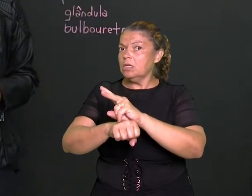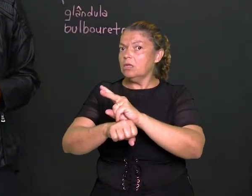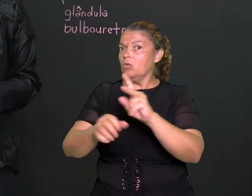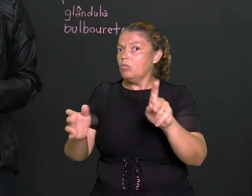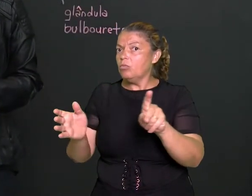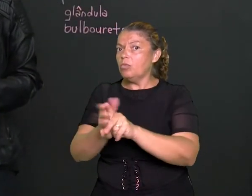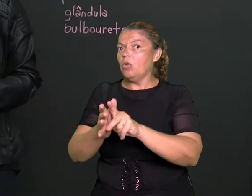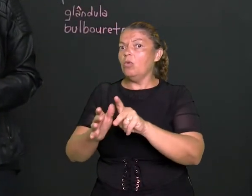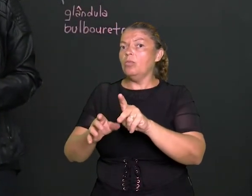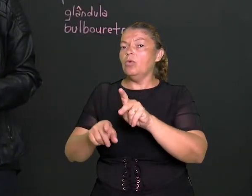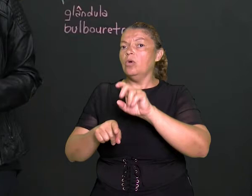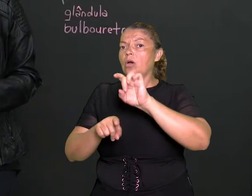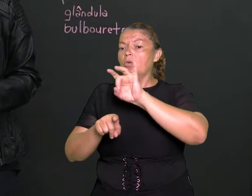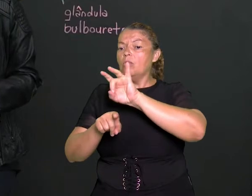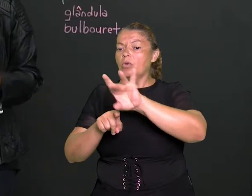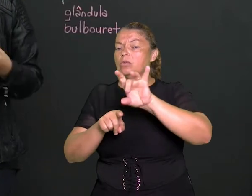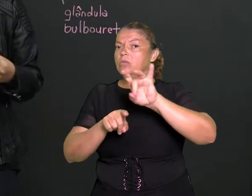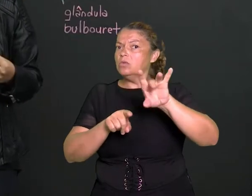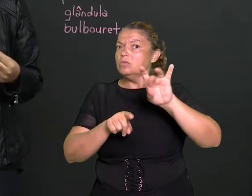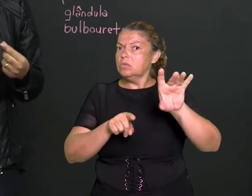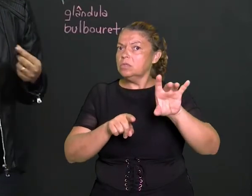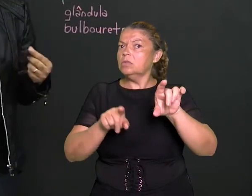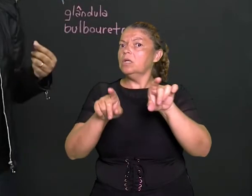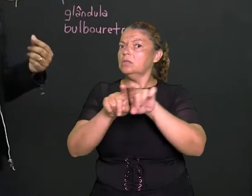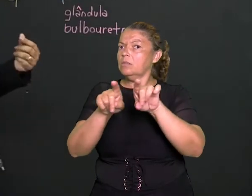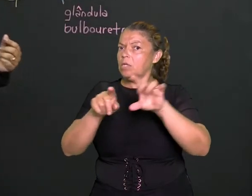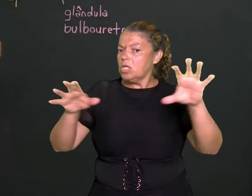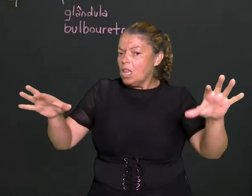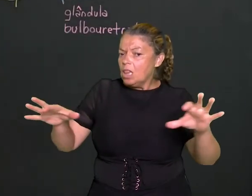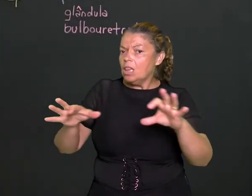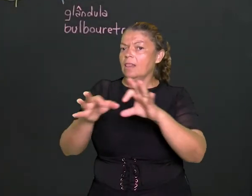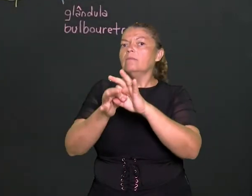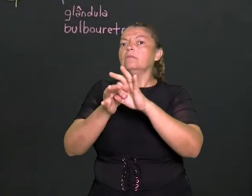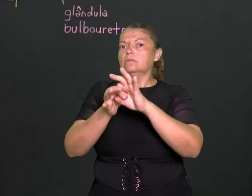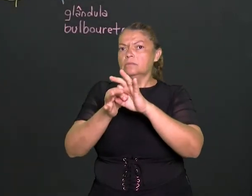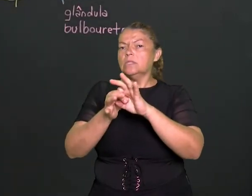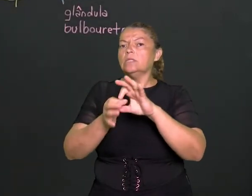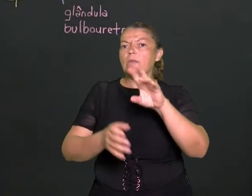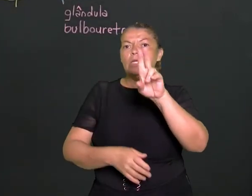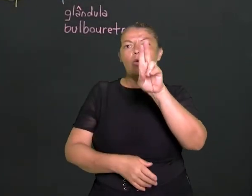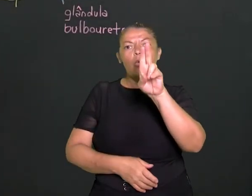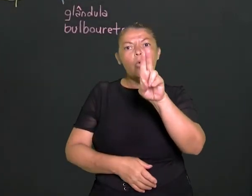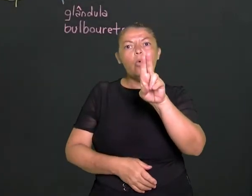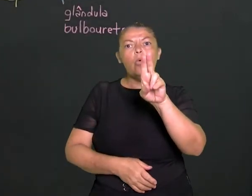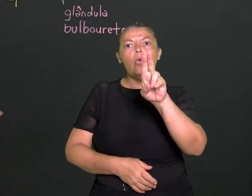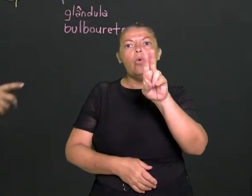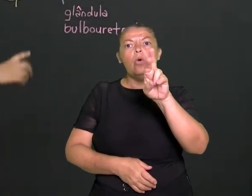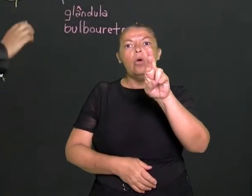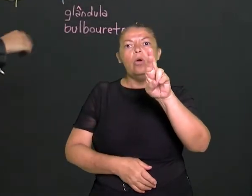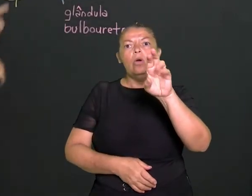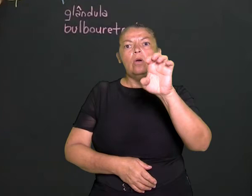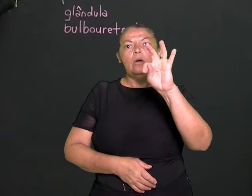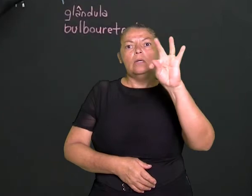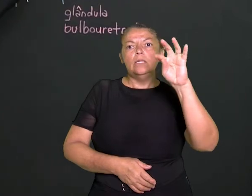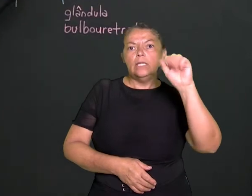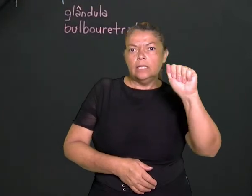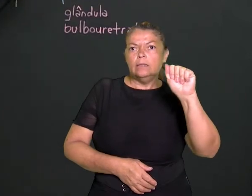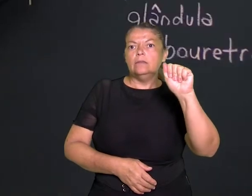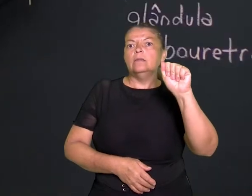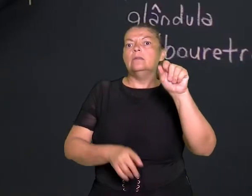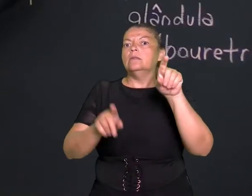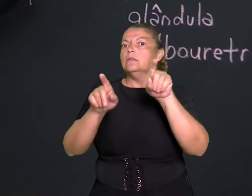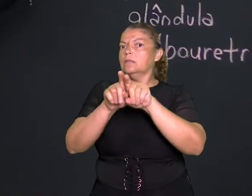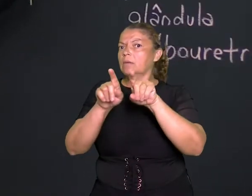esses espermatozoides, ela vai somar a isso, mas ela também faz uma lubrificação da uretra. Porque olha esse caminho. O